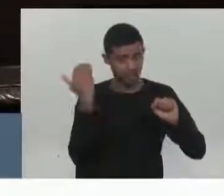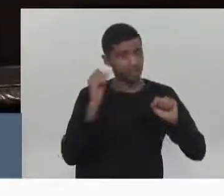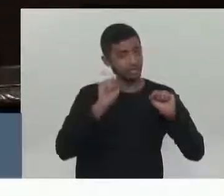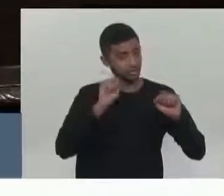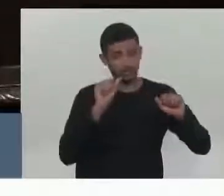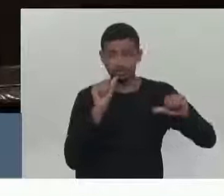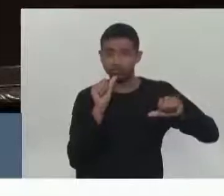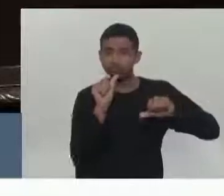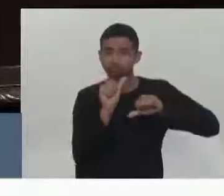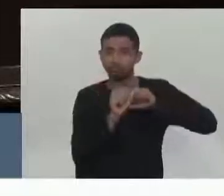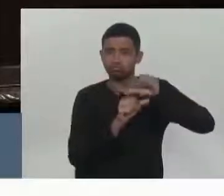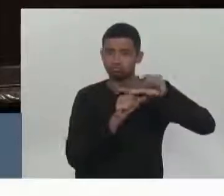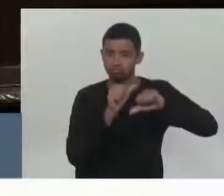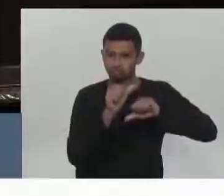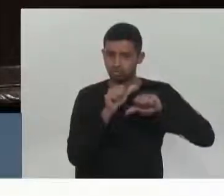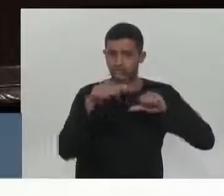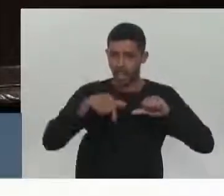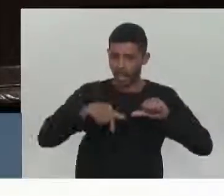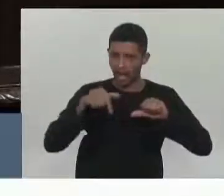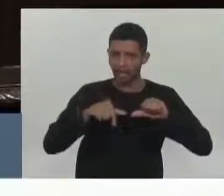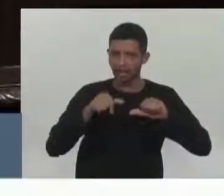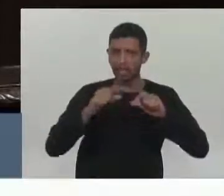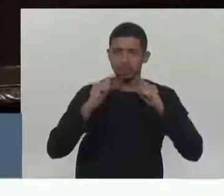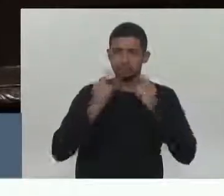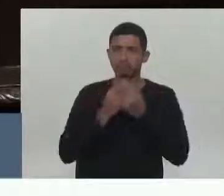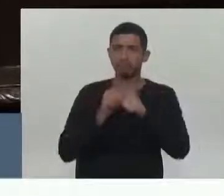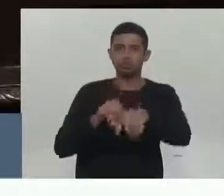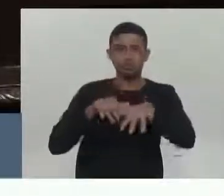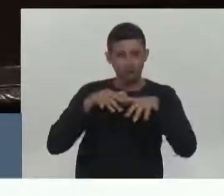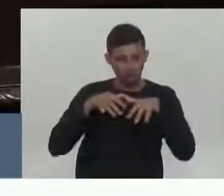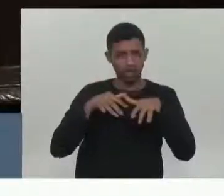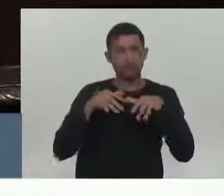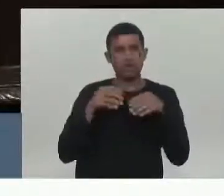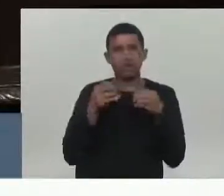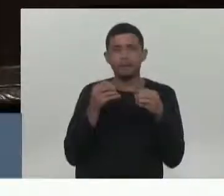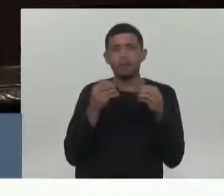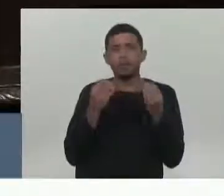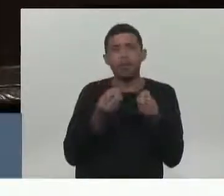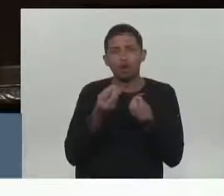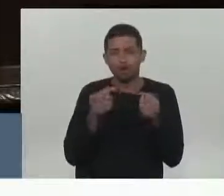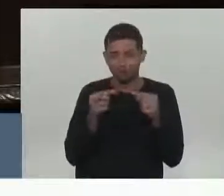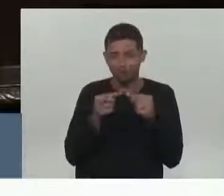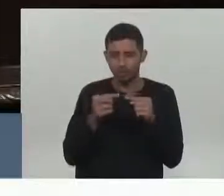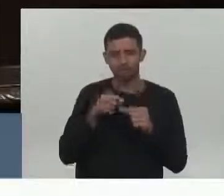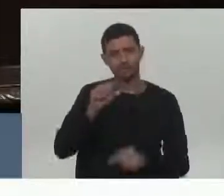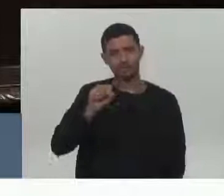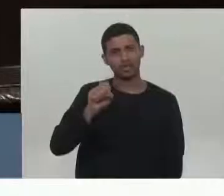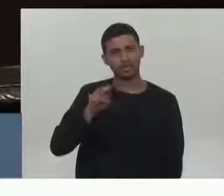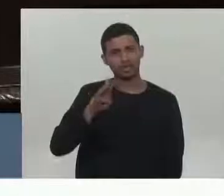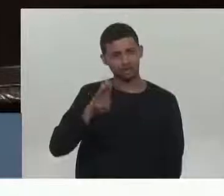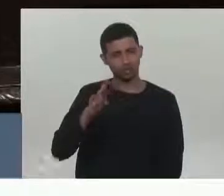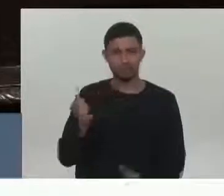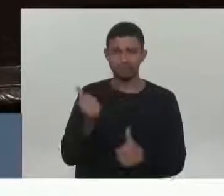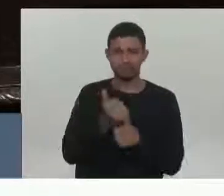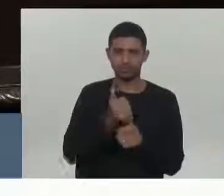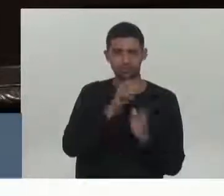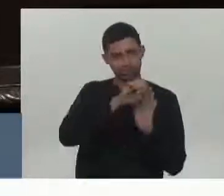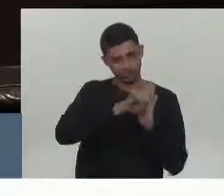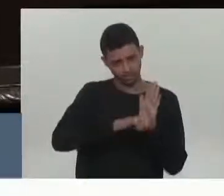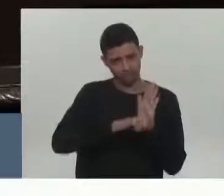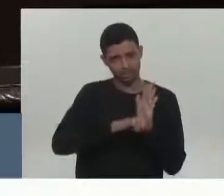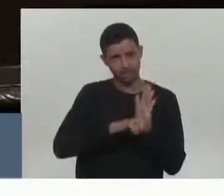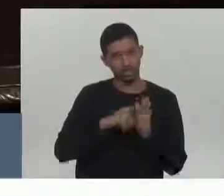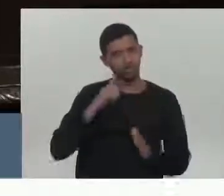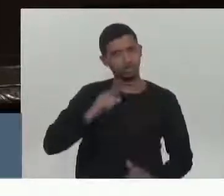ser alterado em plenário com forma de subemenda. Como Vossa Excelência me parece, ou Vossa Excelência ou Vossa